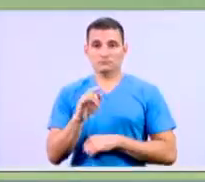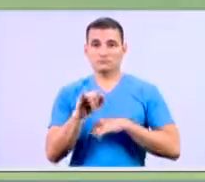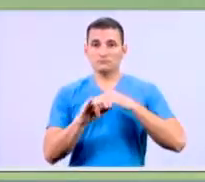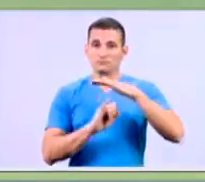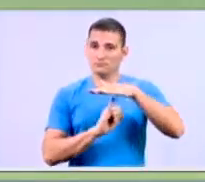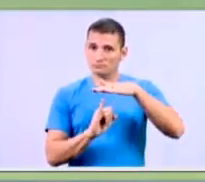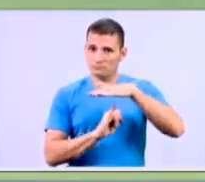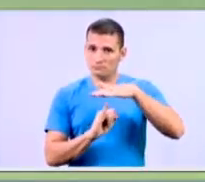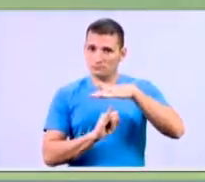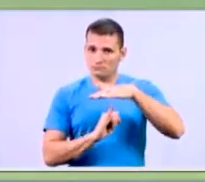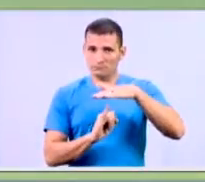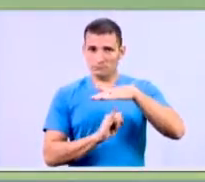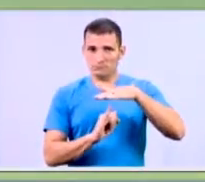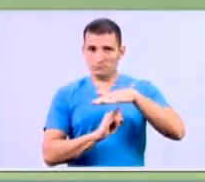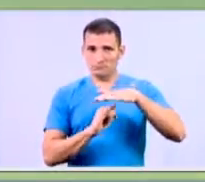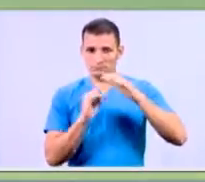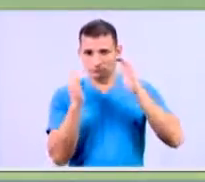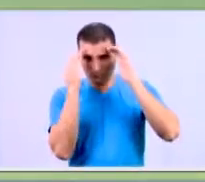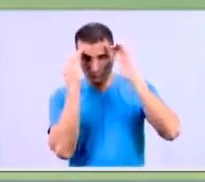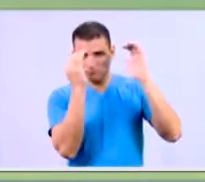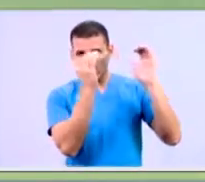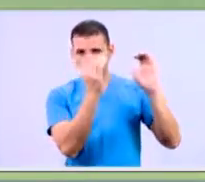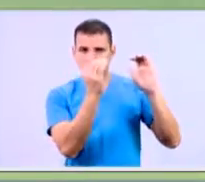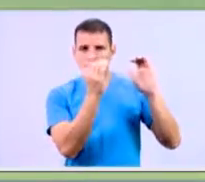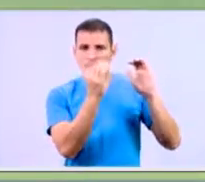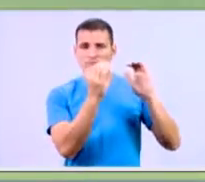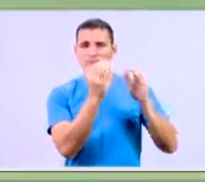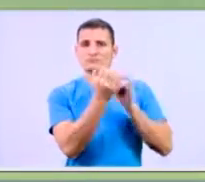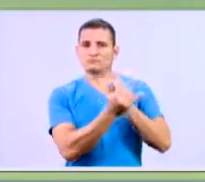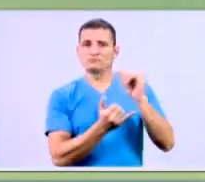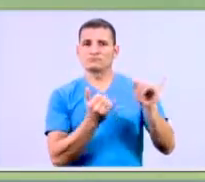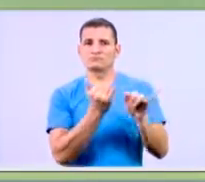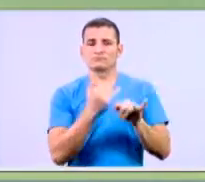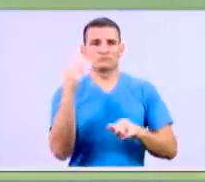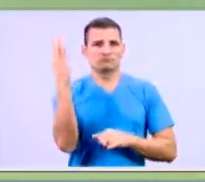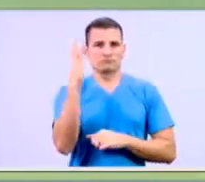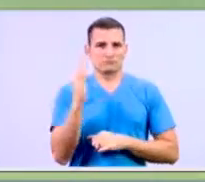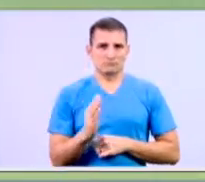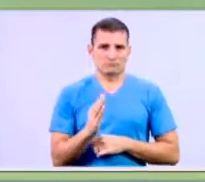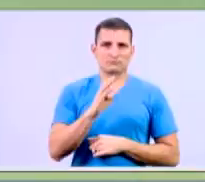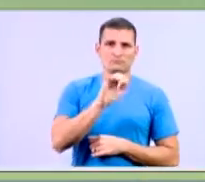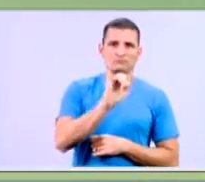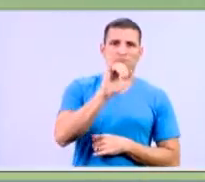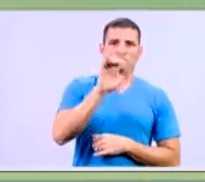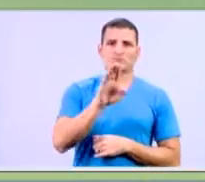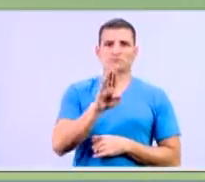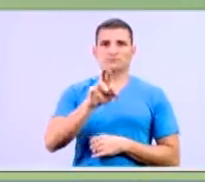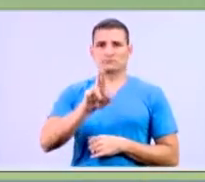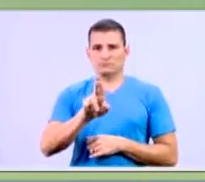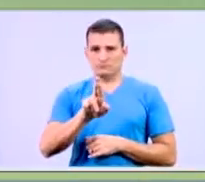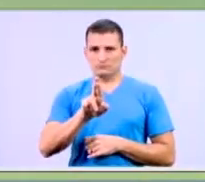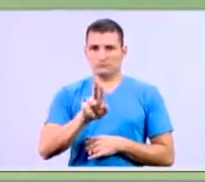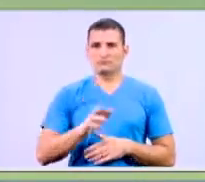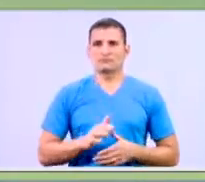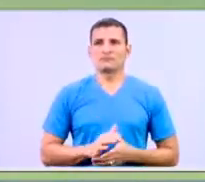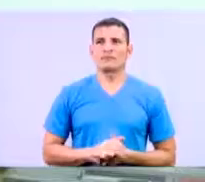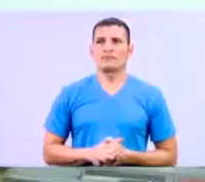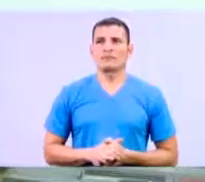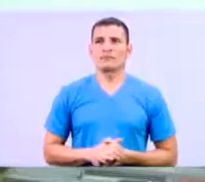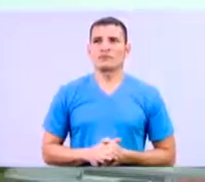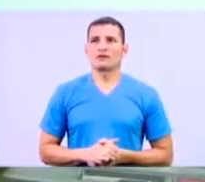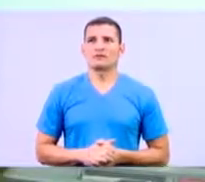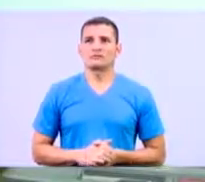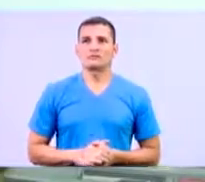ao Comitê Gestor da Internet no Brasil, ou CGI-BR. Certo, então peraí, já está